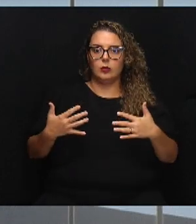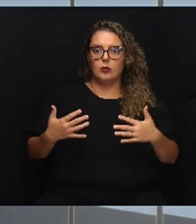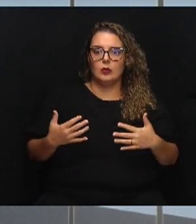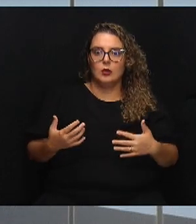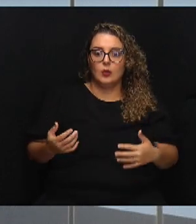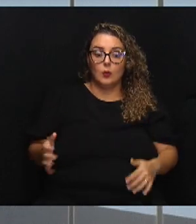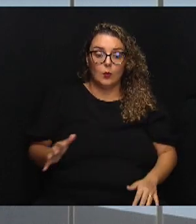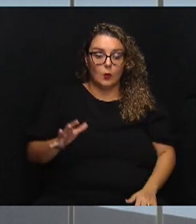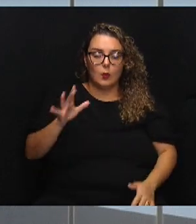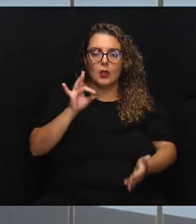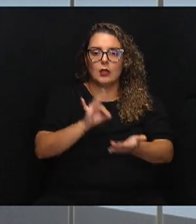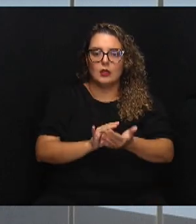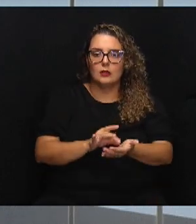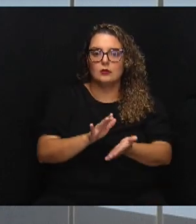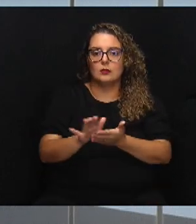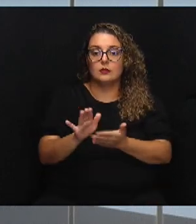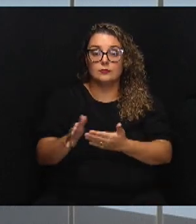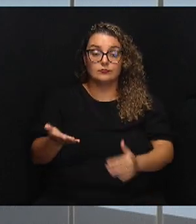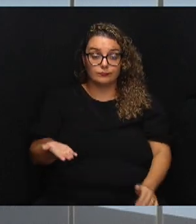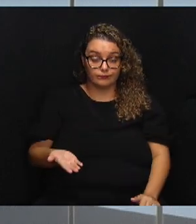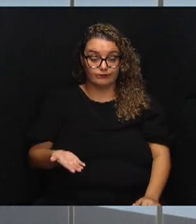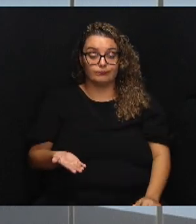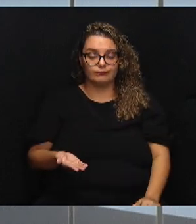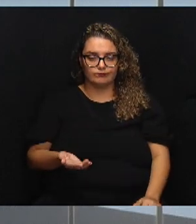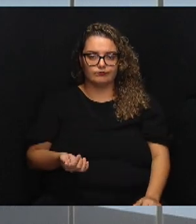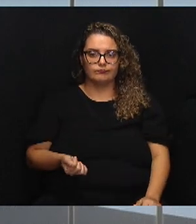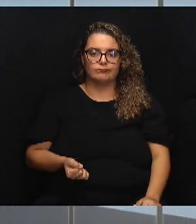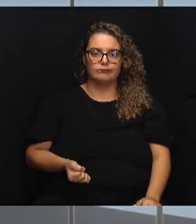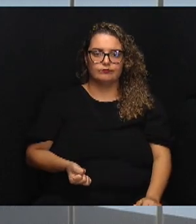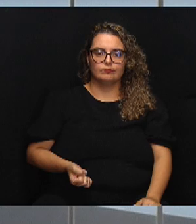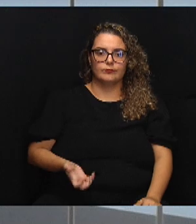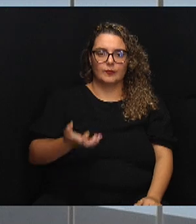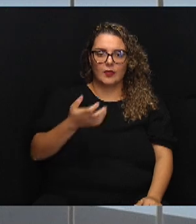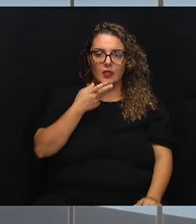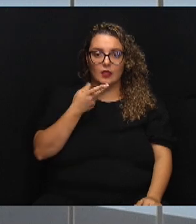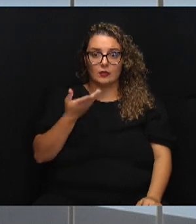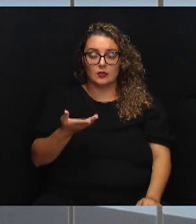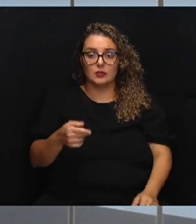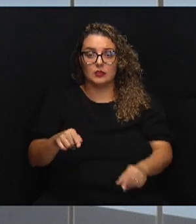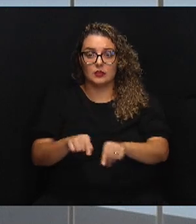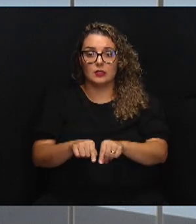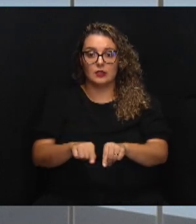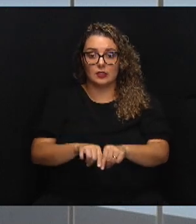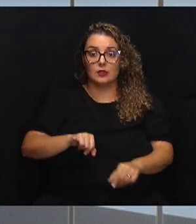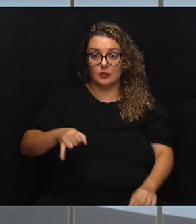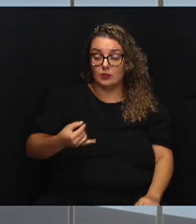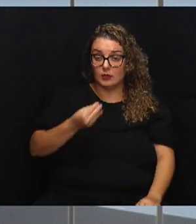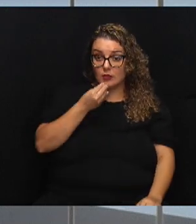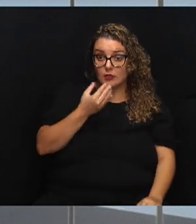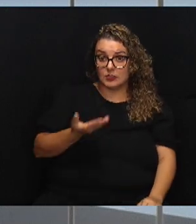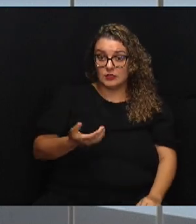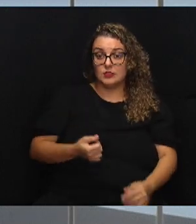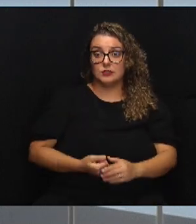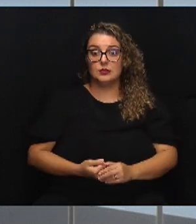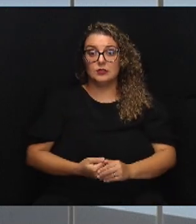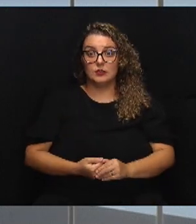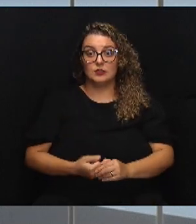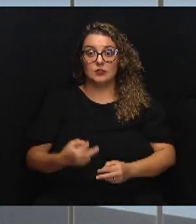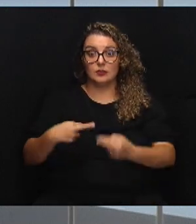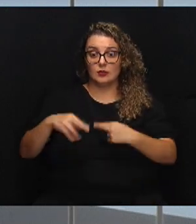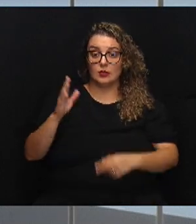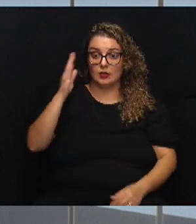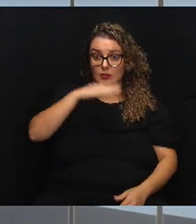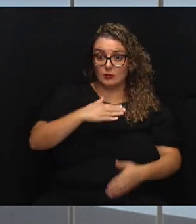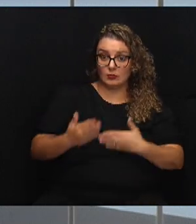a realidade que ela vai gastar. E queria até dizer para você também, aproveitar a oportunidade, nessa questão de maus